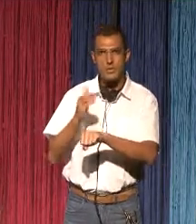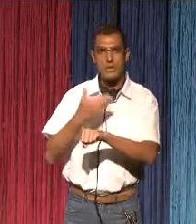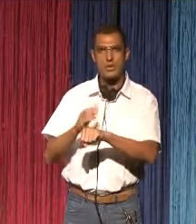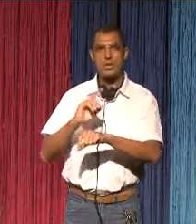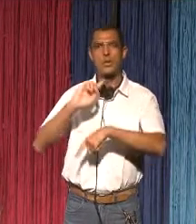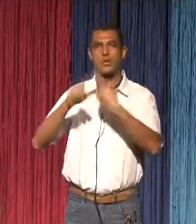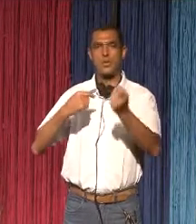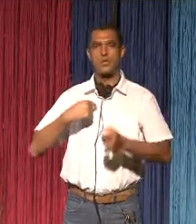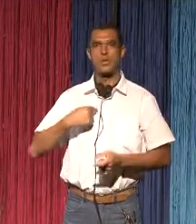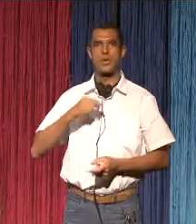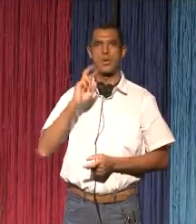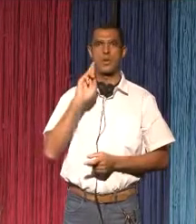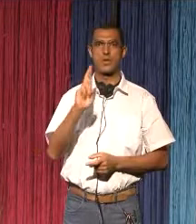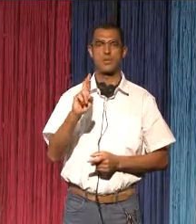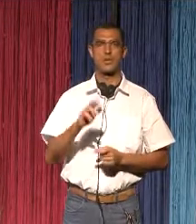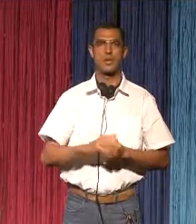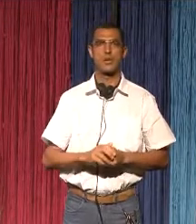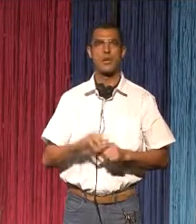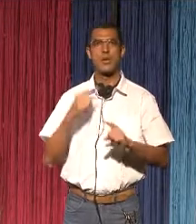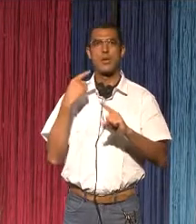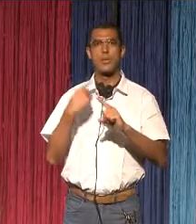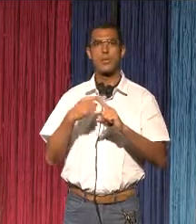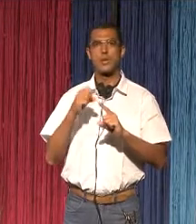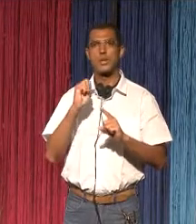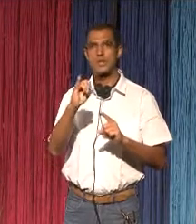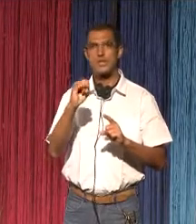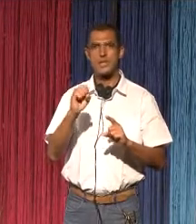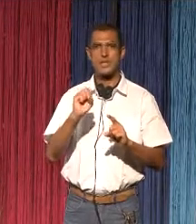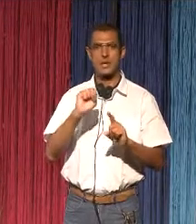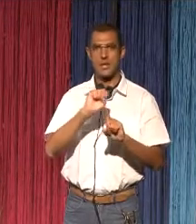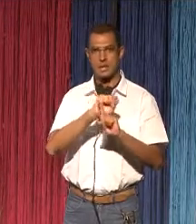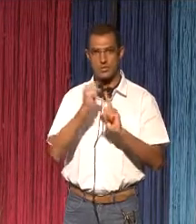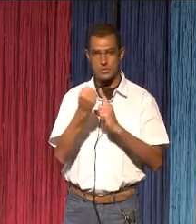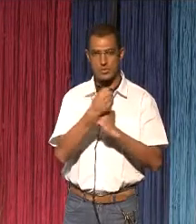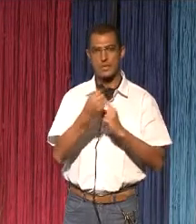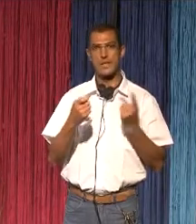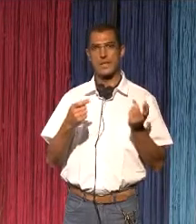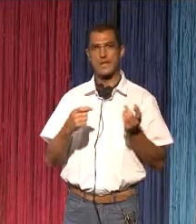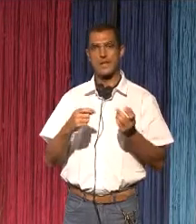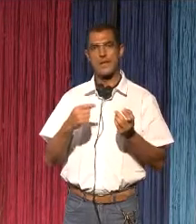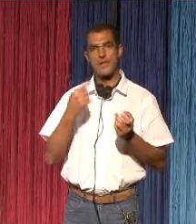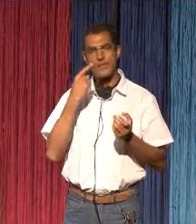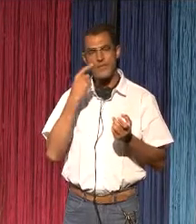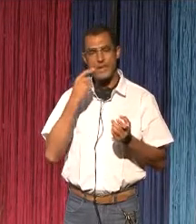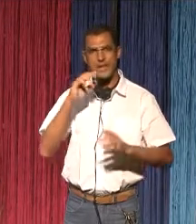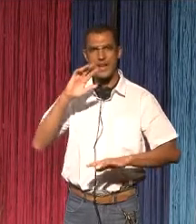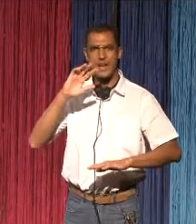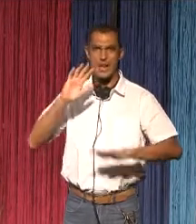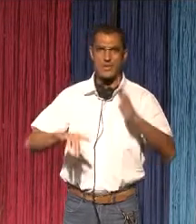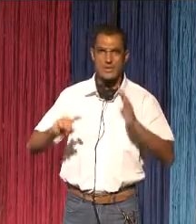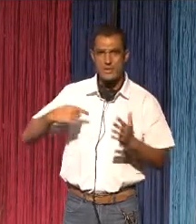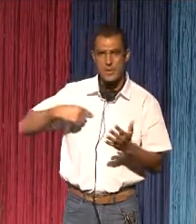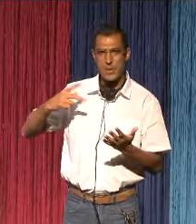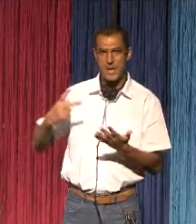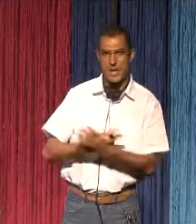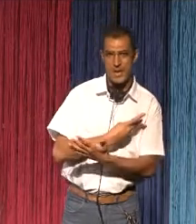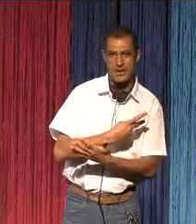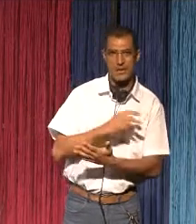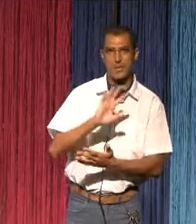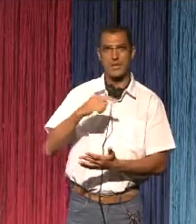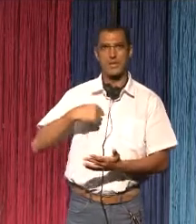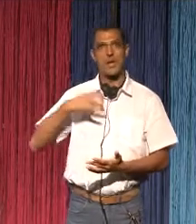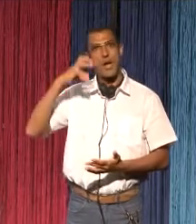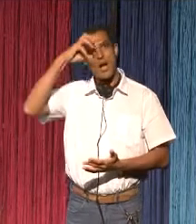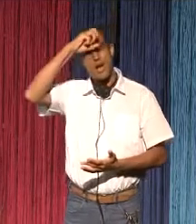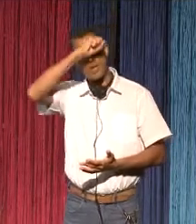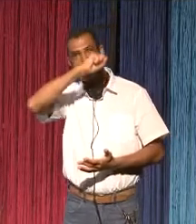Uma sociedade que valoriza, com os seus erros e os seus acertos, a autonomia. Eu